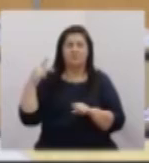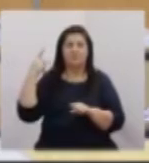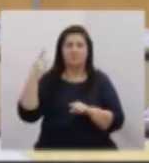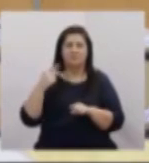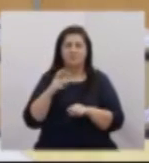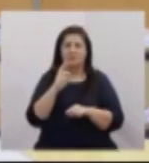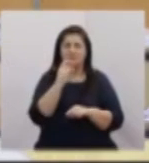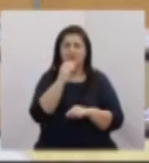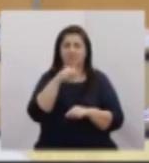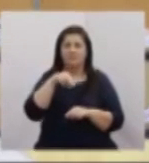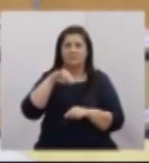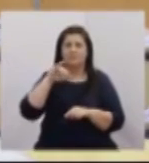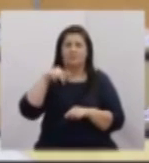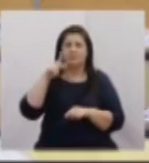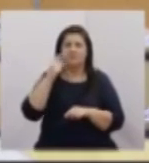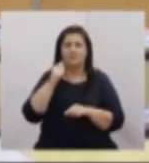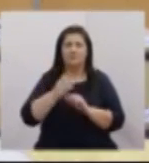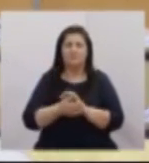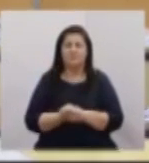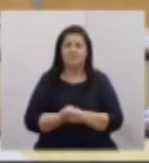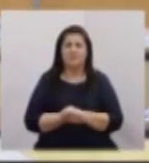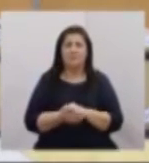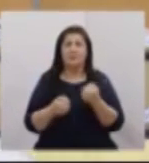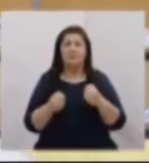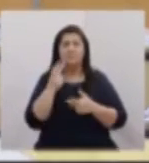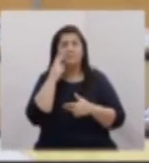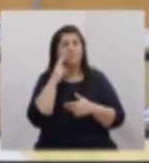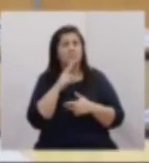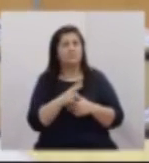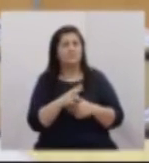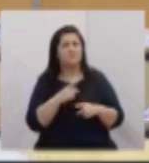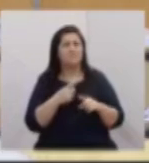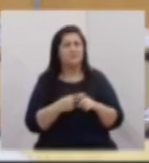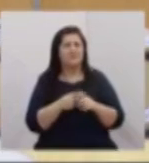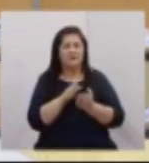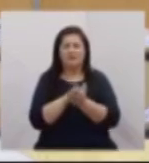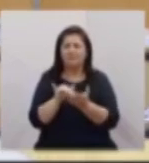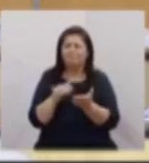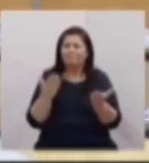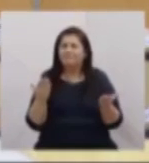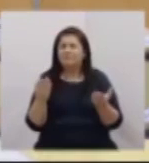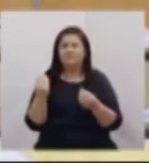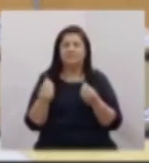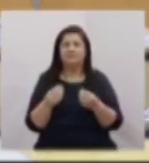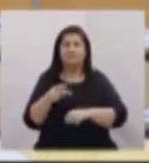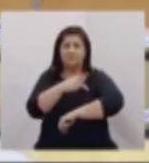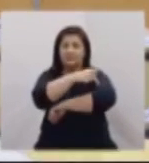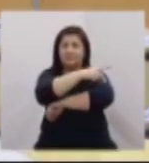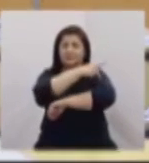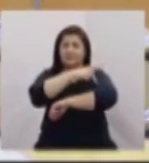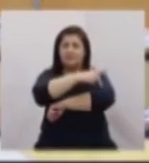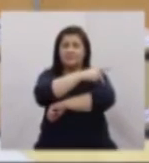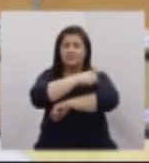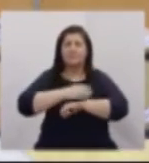coisa interessante, né? Deveria se reaver essa situação que Jacareí está vivendo. Nossas praças públicas,